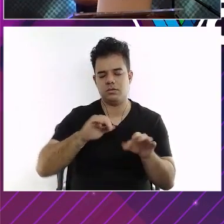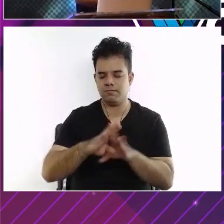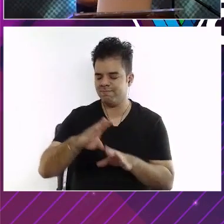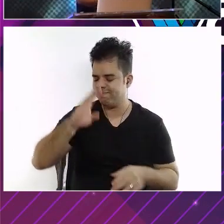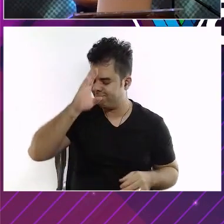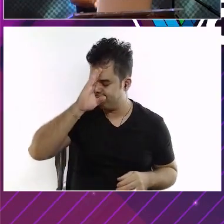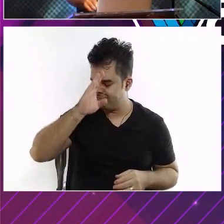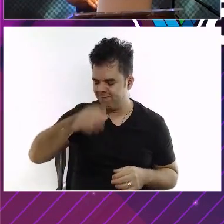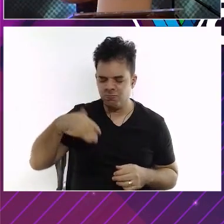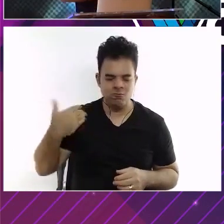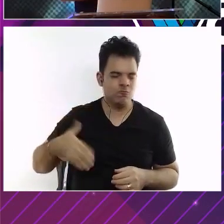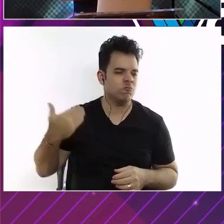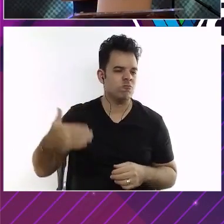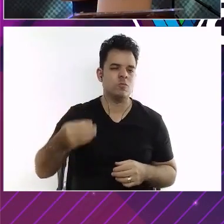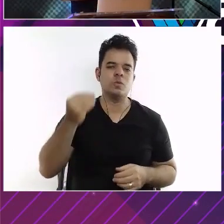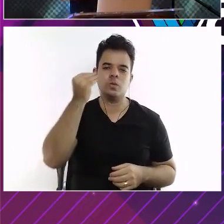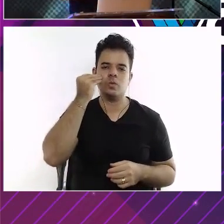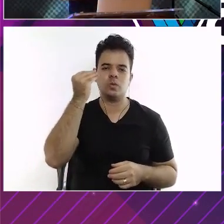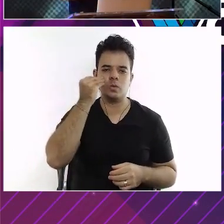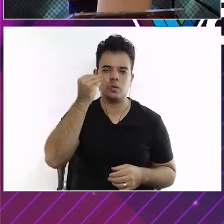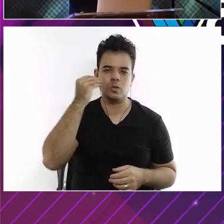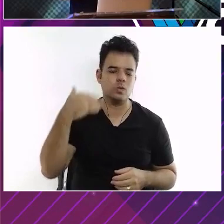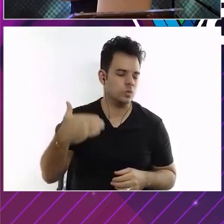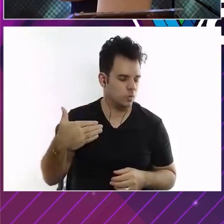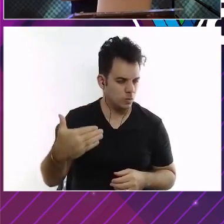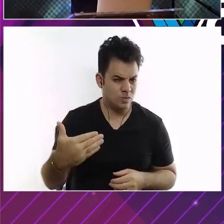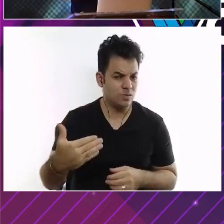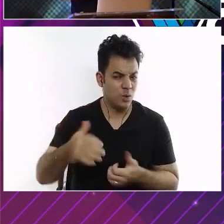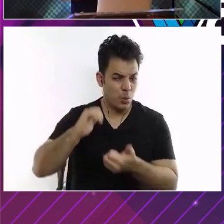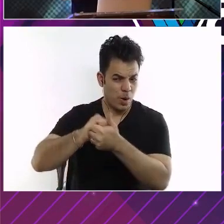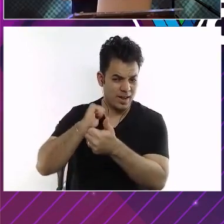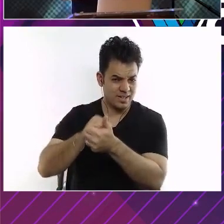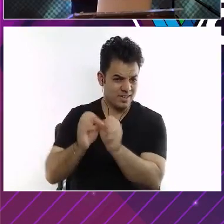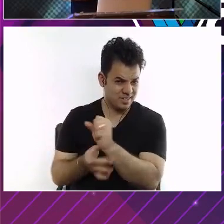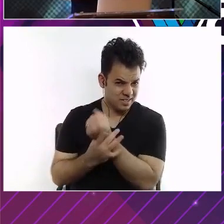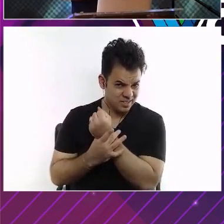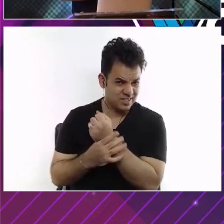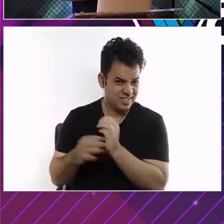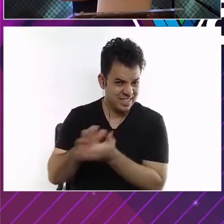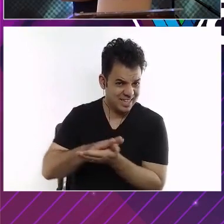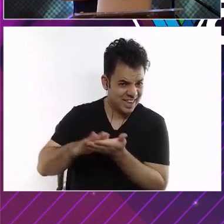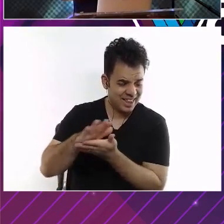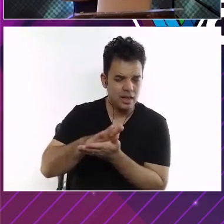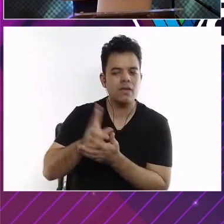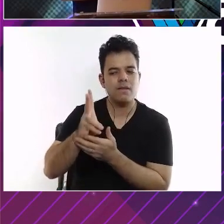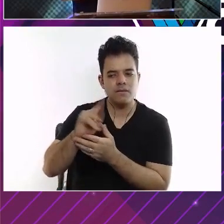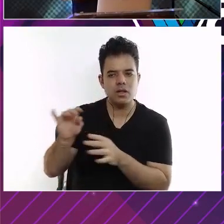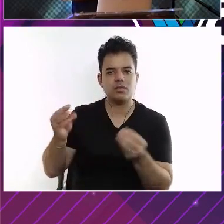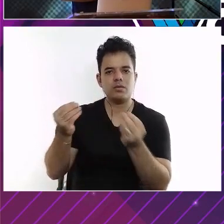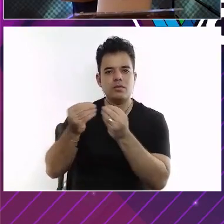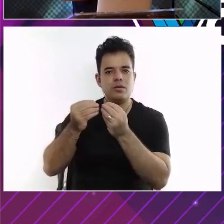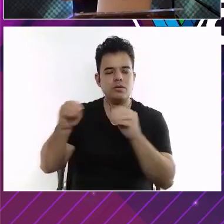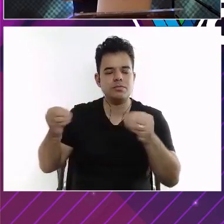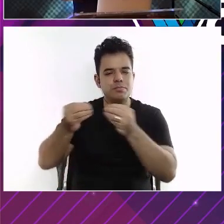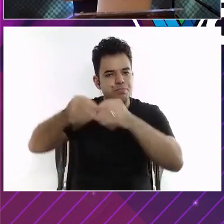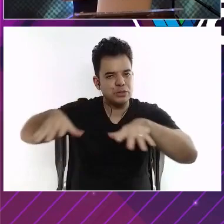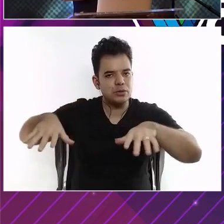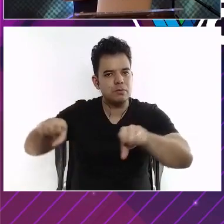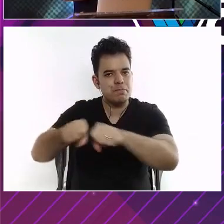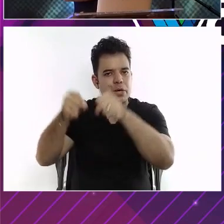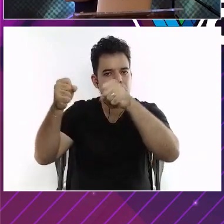e testes frequentes sem medidas de garantia de qualidade vai erodir não só a arquitetura, mas a